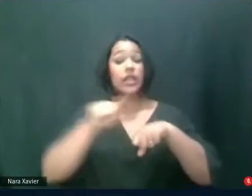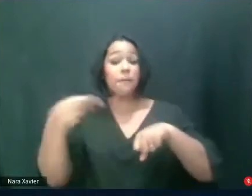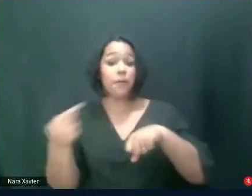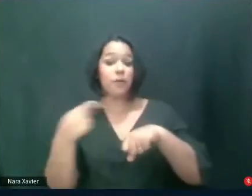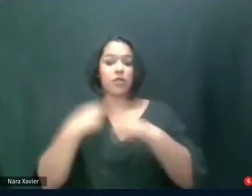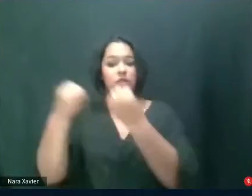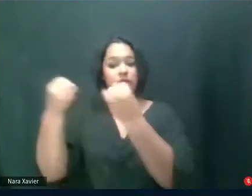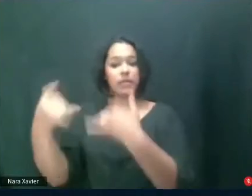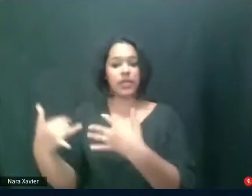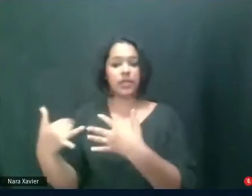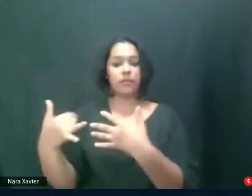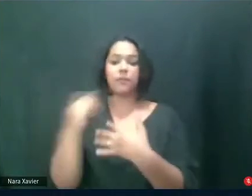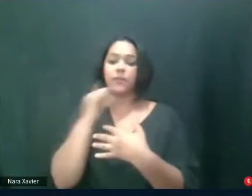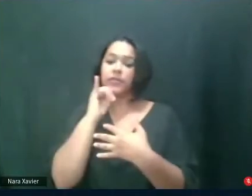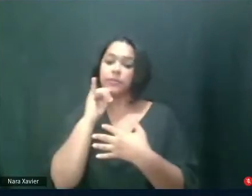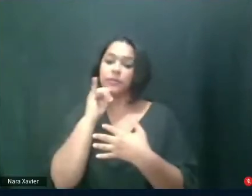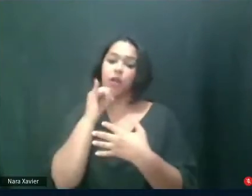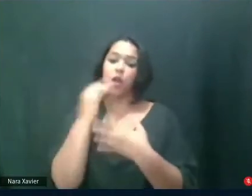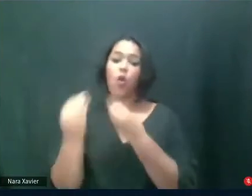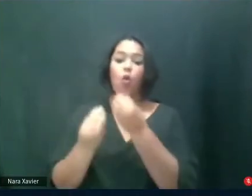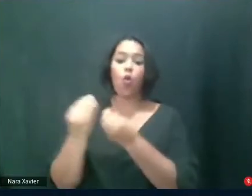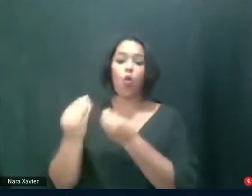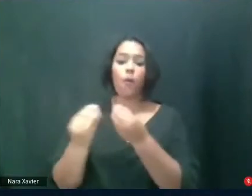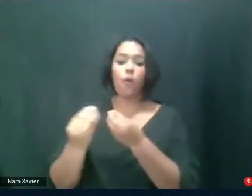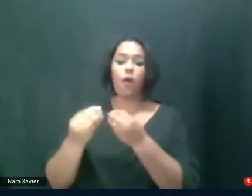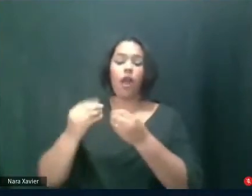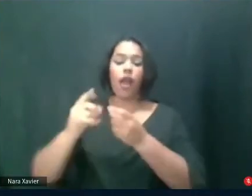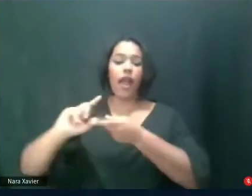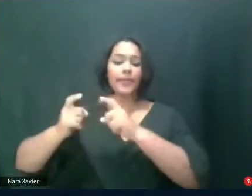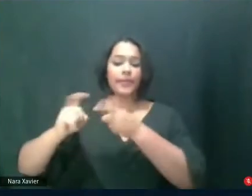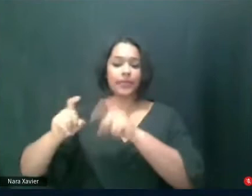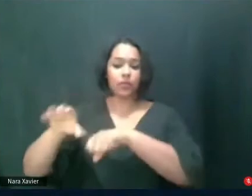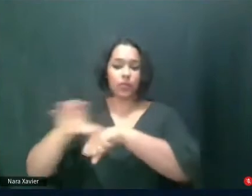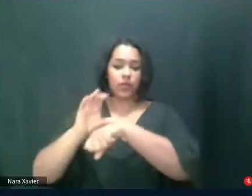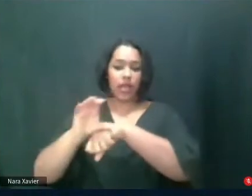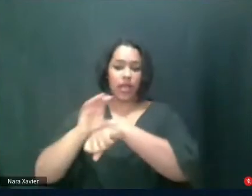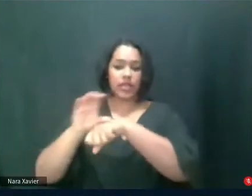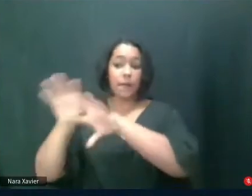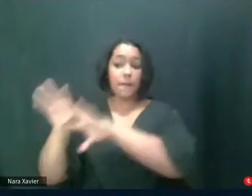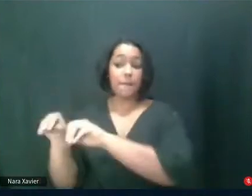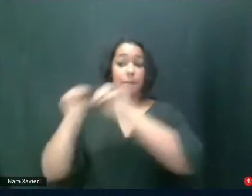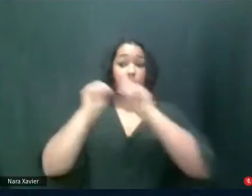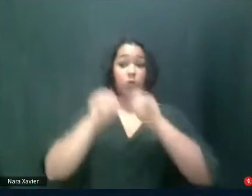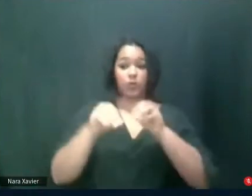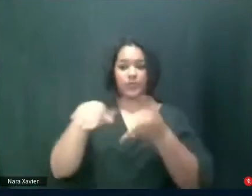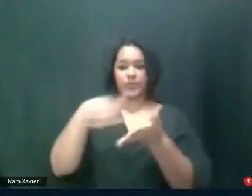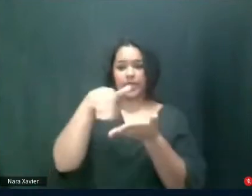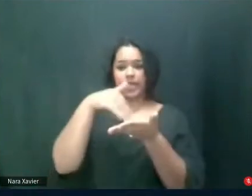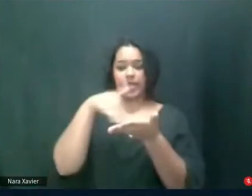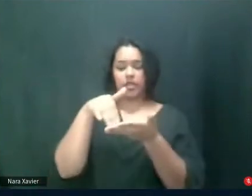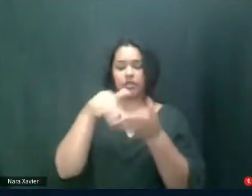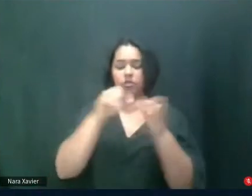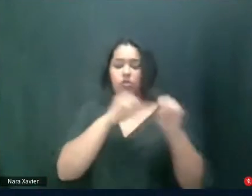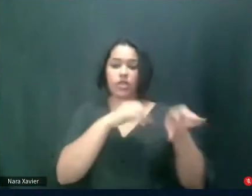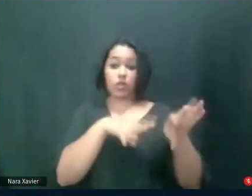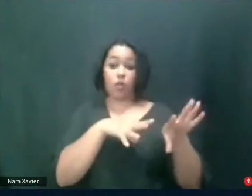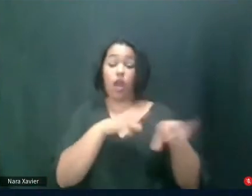que como a gestão dos CAIS foram repassadas às secretarias de educação, alguns CAIS